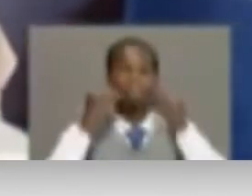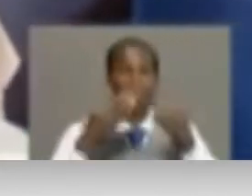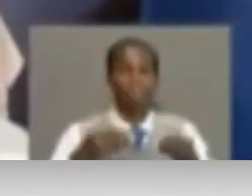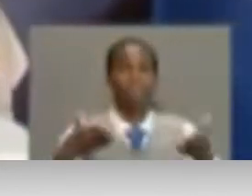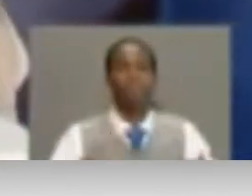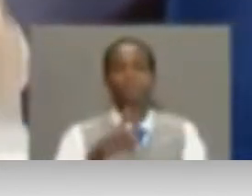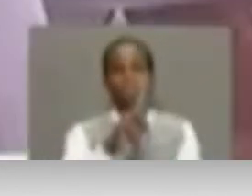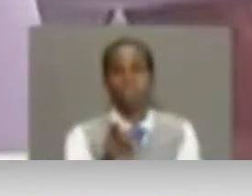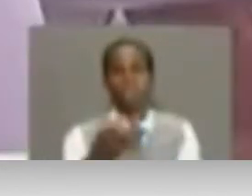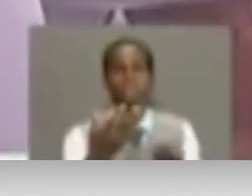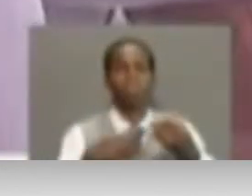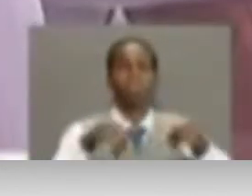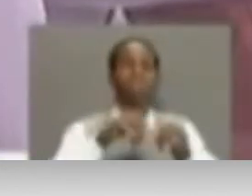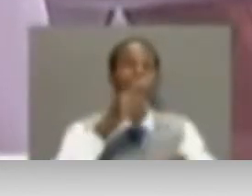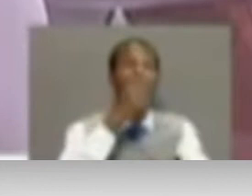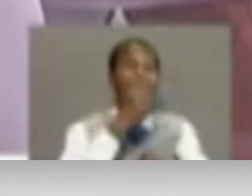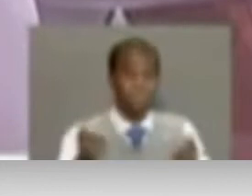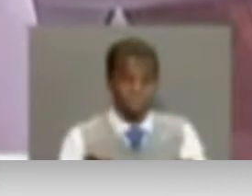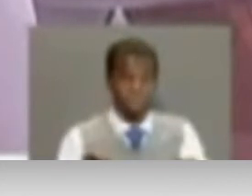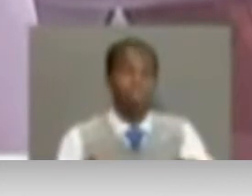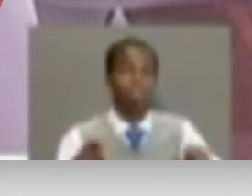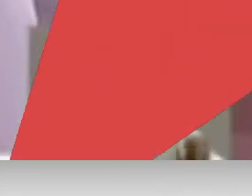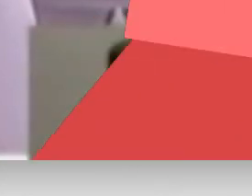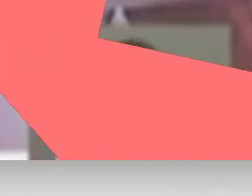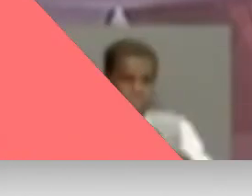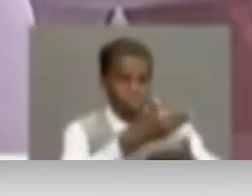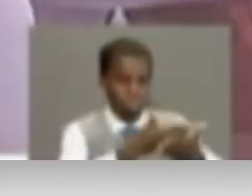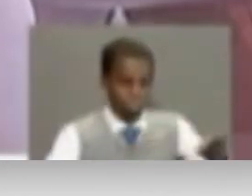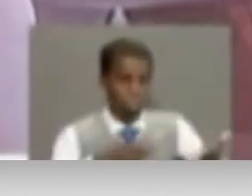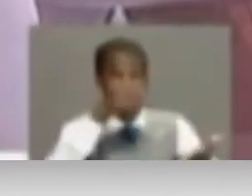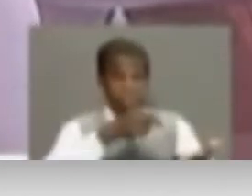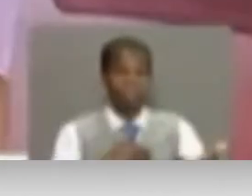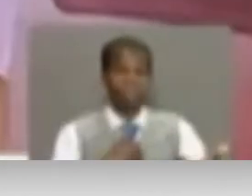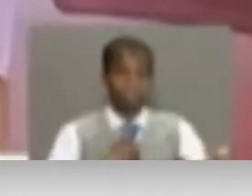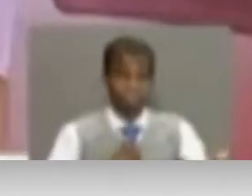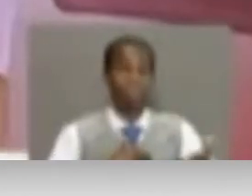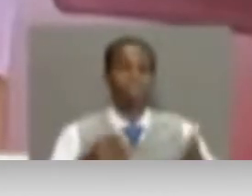Mas, mais uma vez, porque é importante falarmos disso, porque está no acordo, por sinal, Conceição, deixa-me só retificar